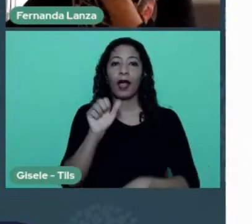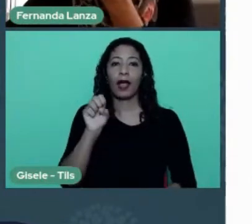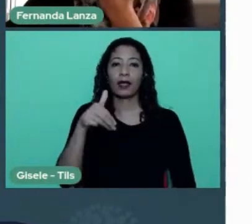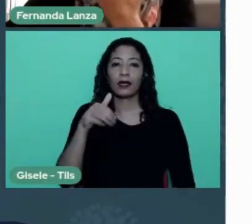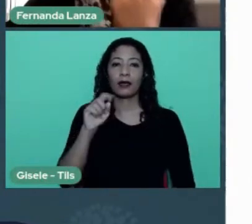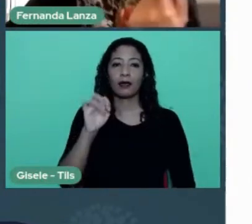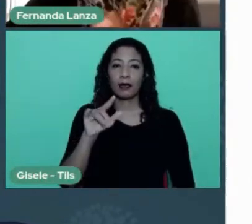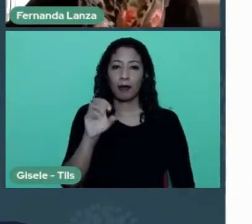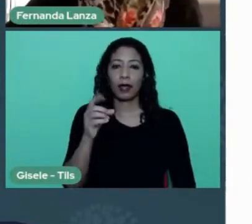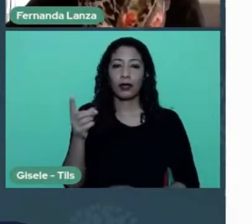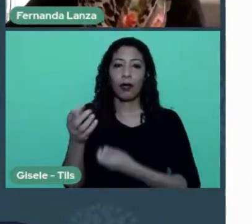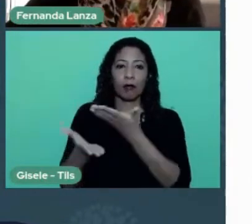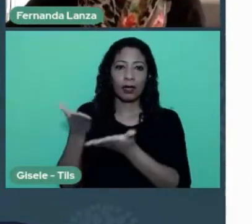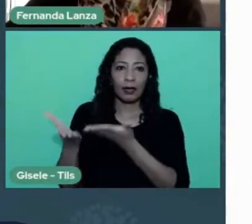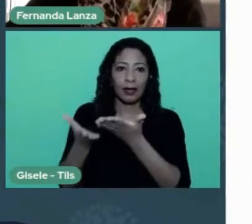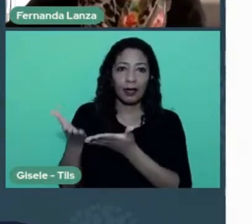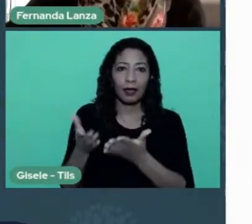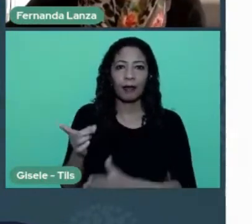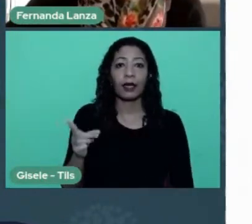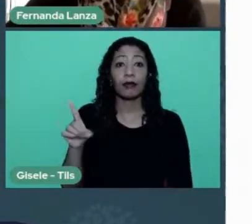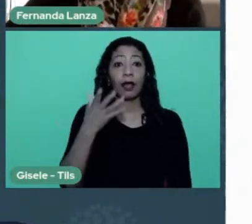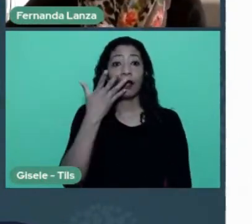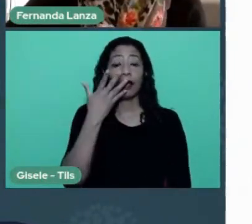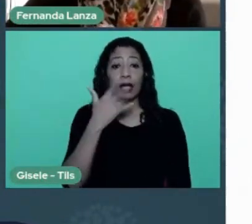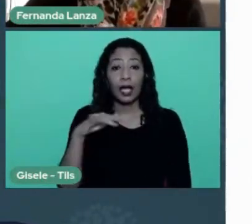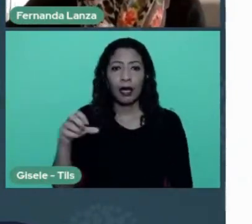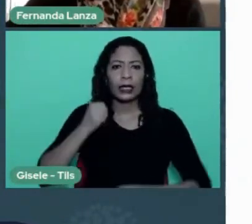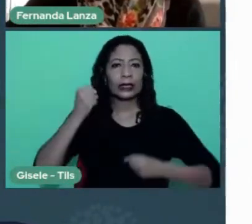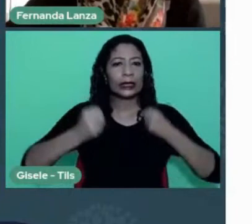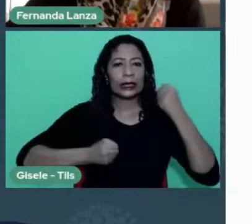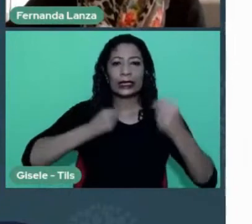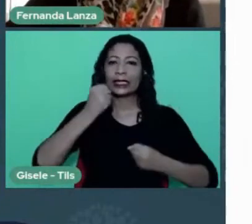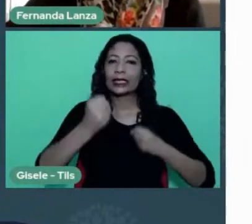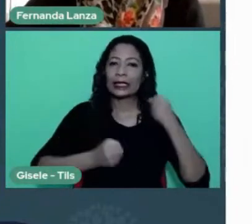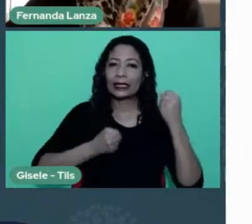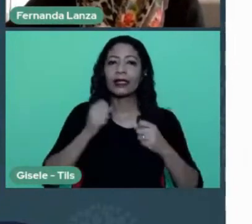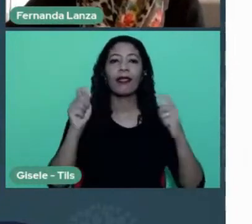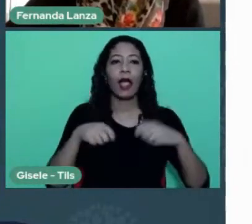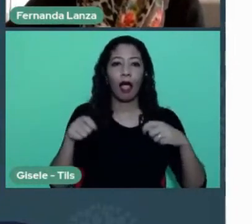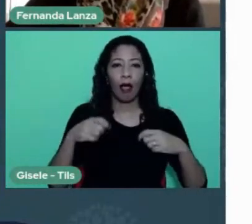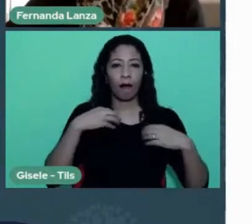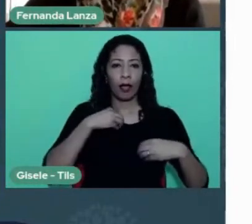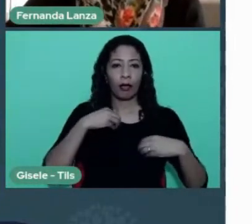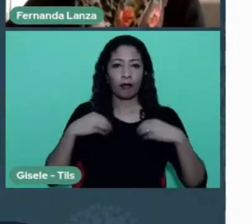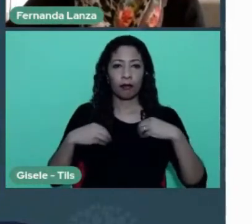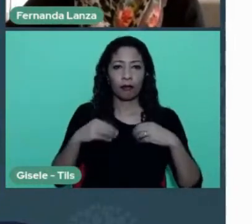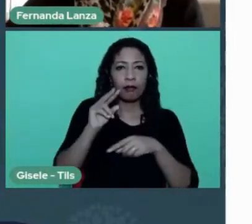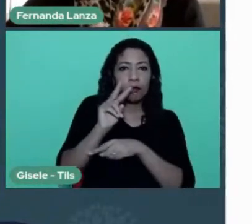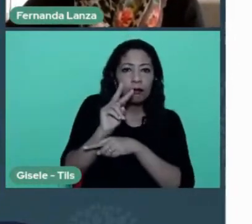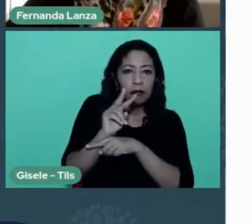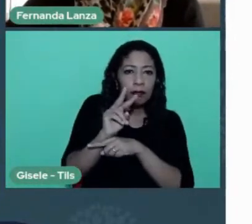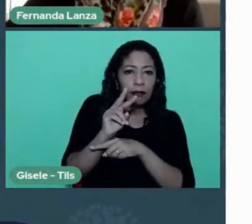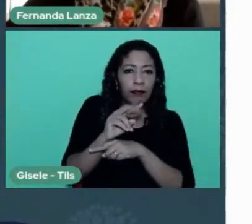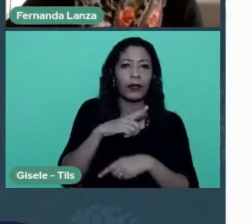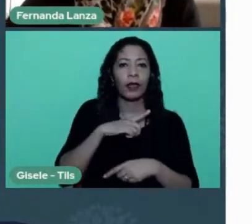nosso ambulatório. Como é possível criança asmática correr? Então veja que está todo monitorado, está bem acompanhado. Essas aqui,